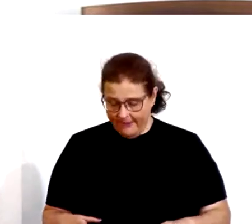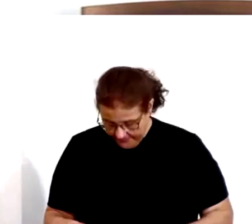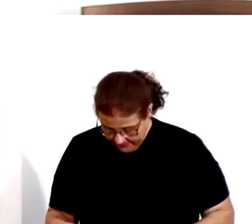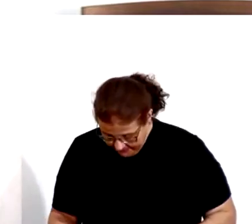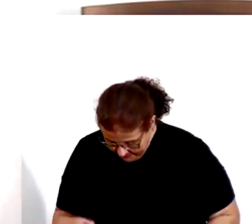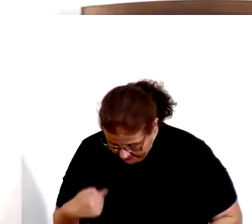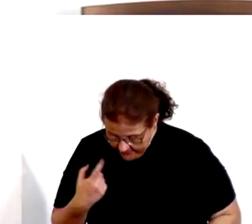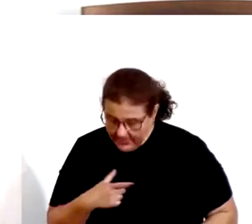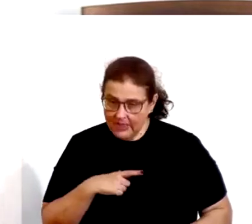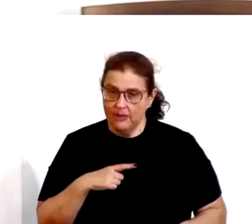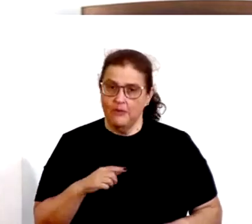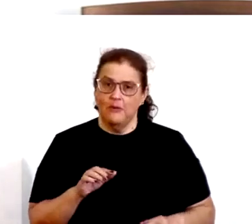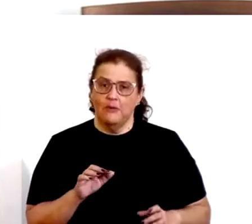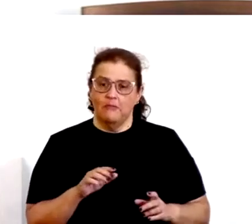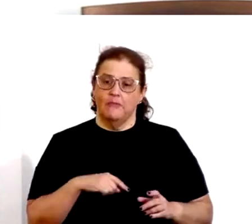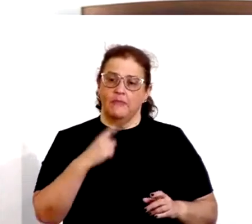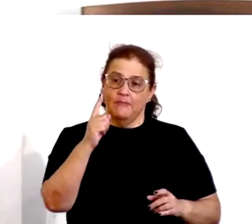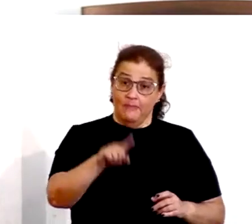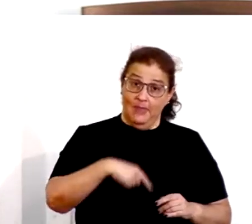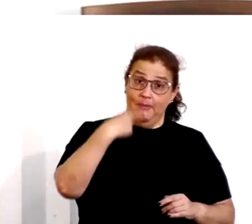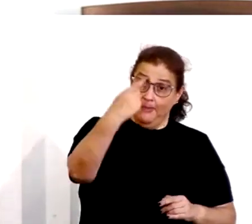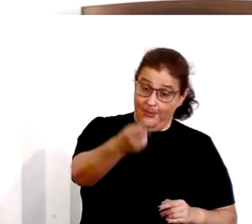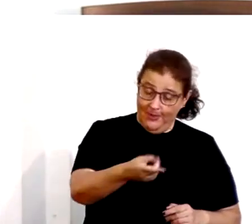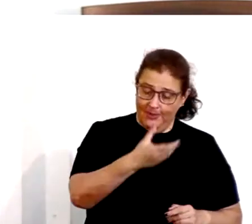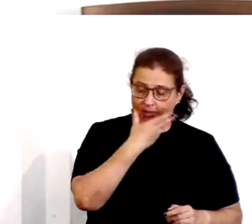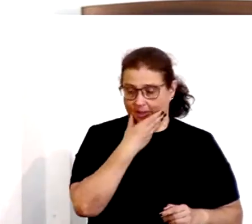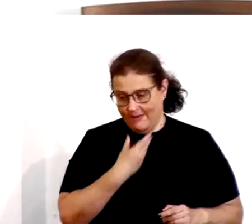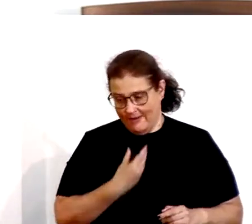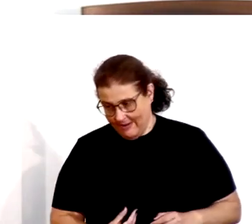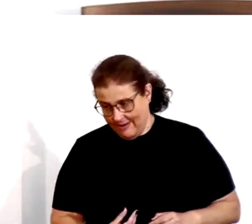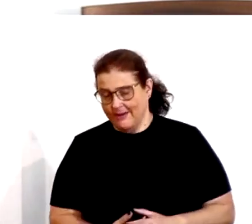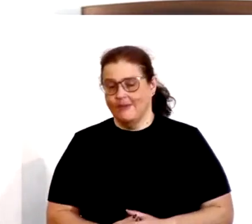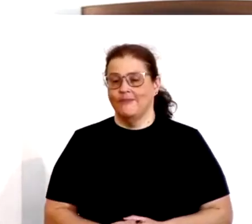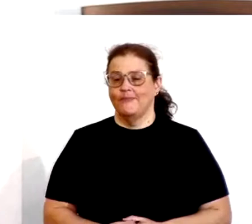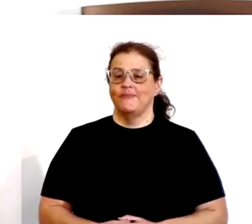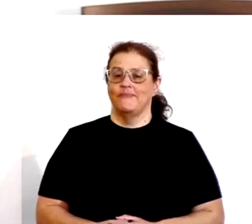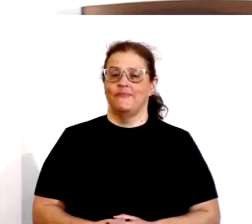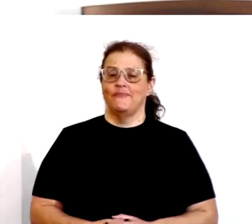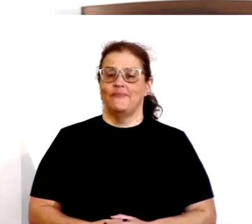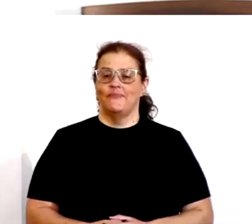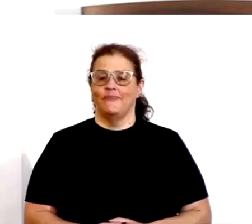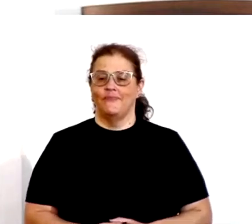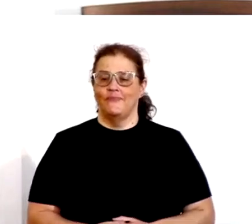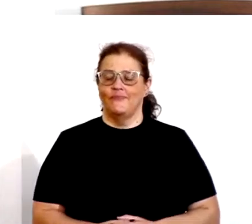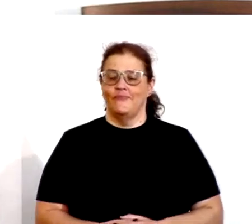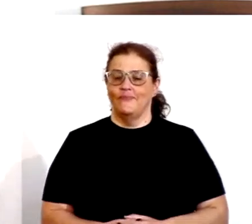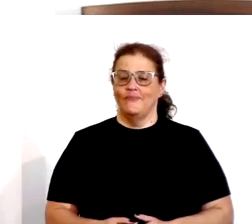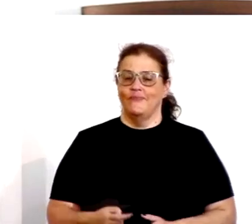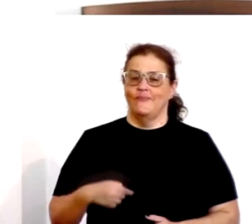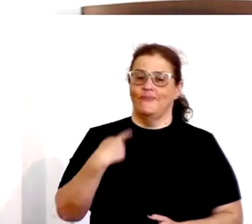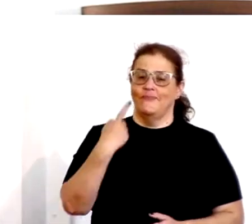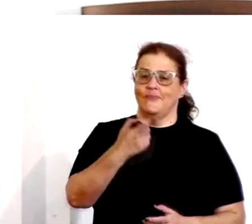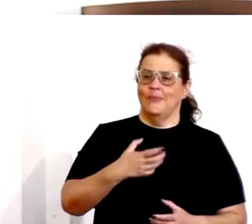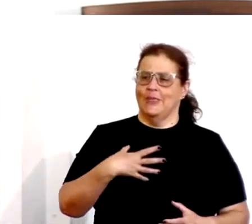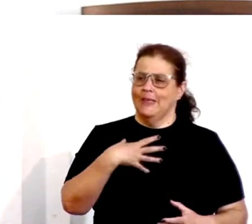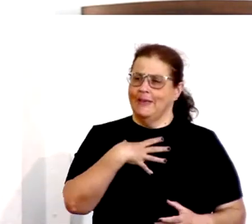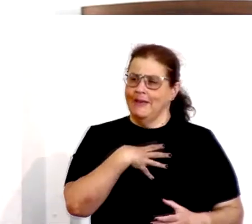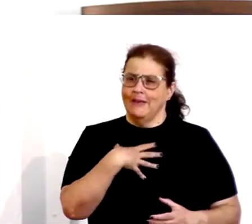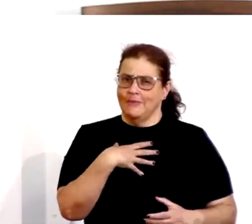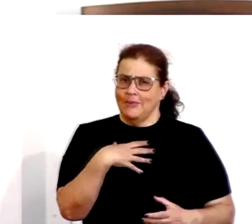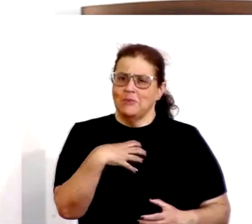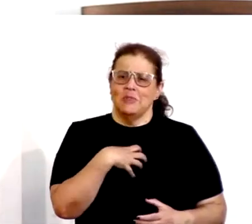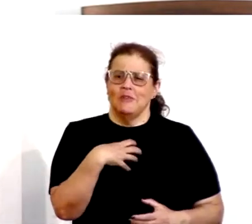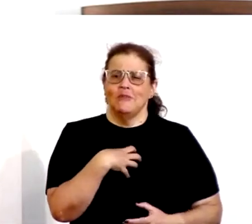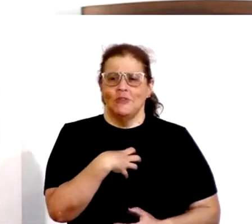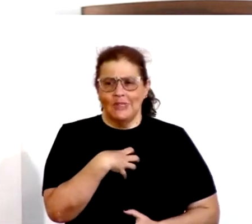aí pós-Natal, apesar dessa linda canção que nós cantamos, nós estamos ainda respirando esse sentido, esse propósito,